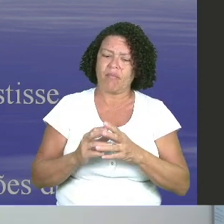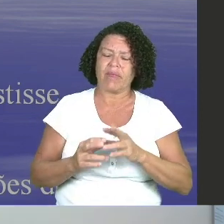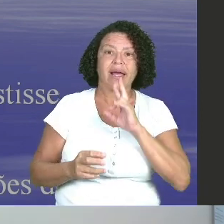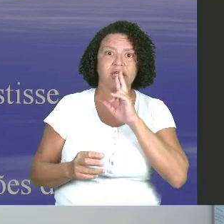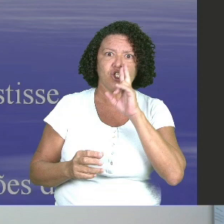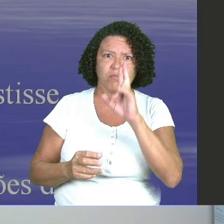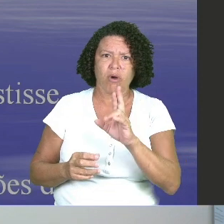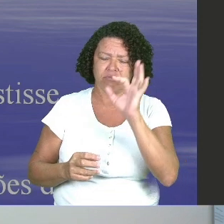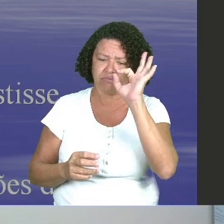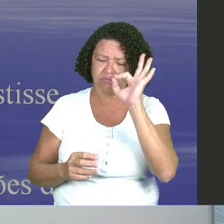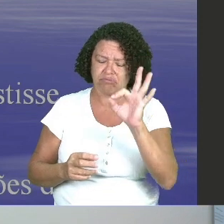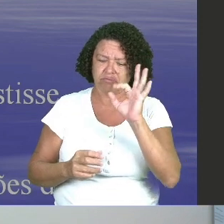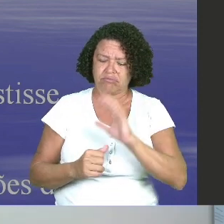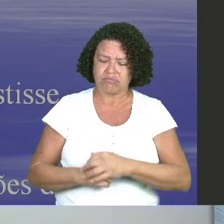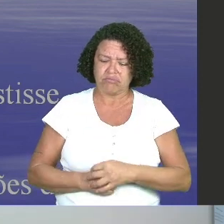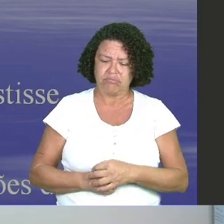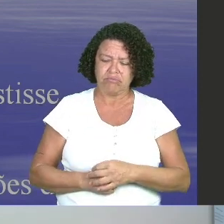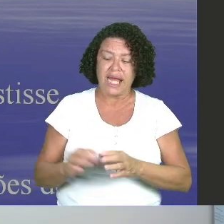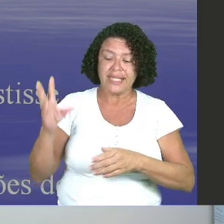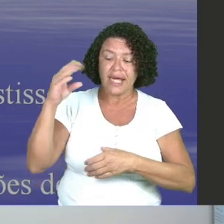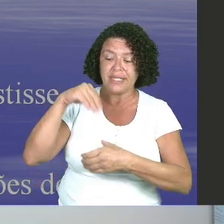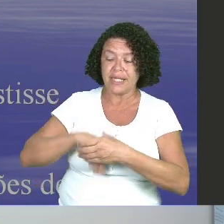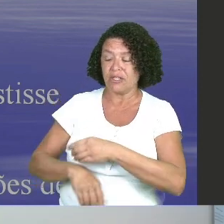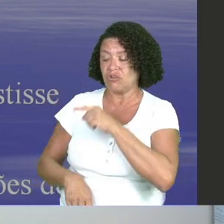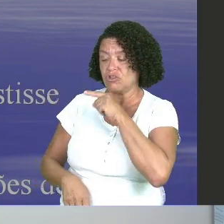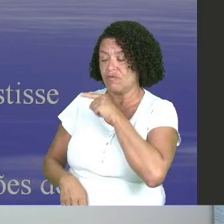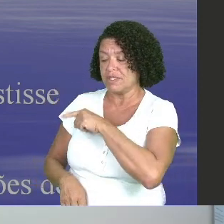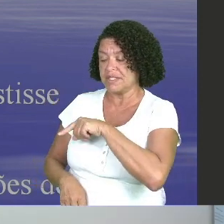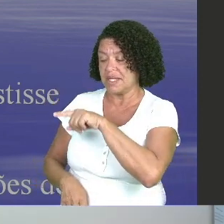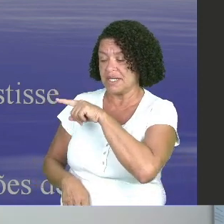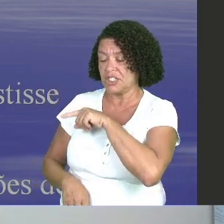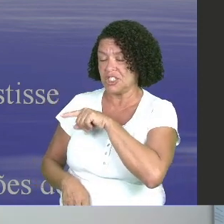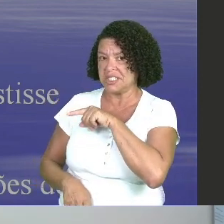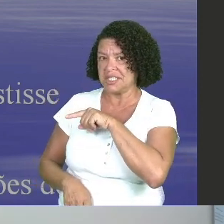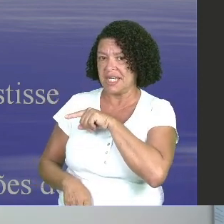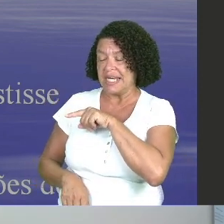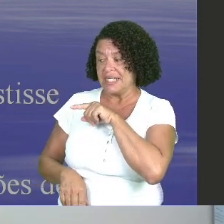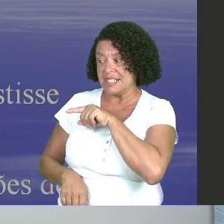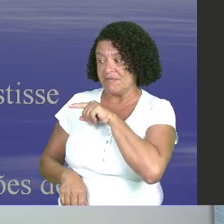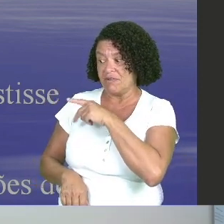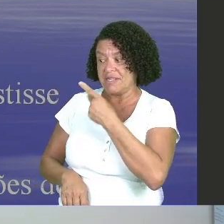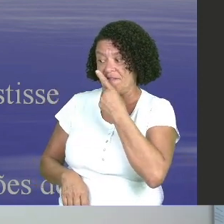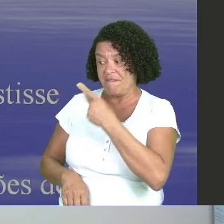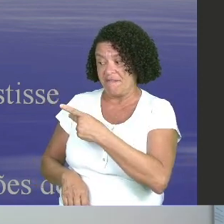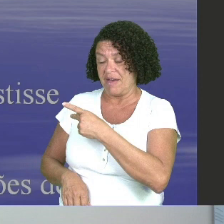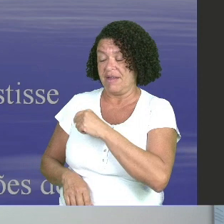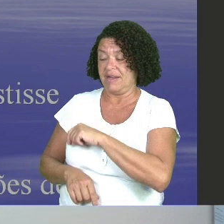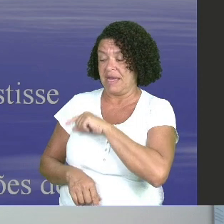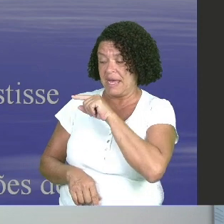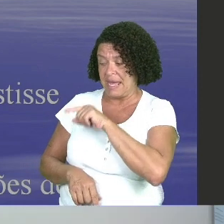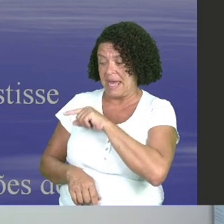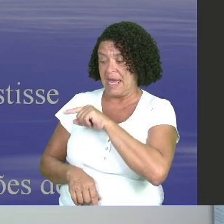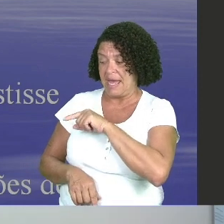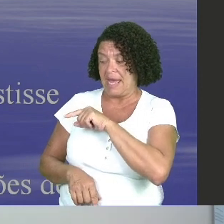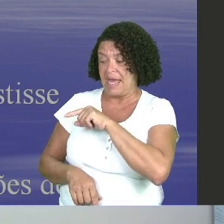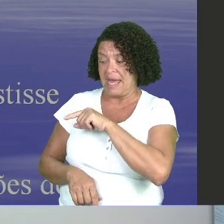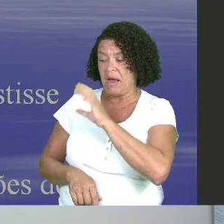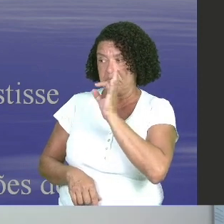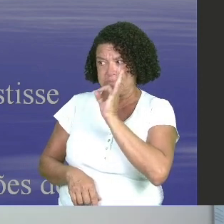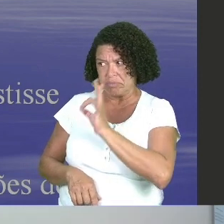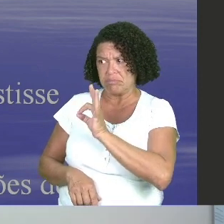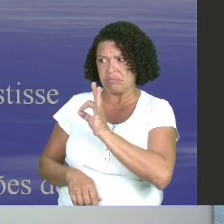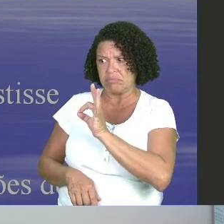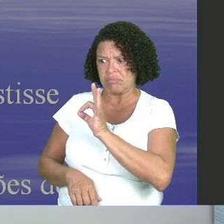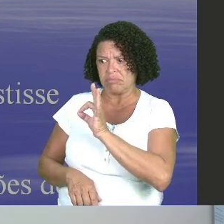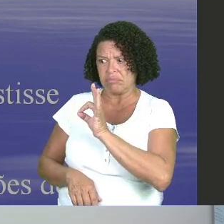resposta está dentro de vocês. Se você que se diz mais apto,